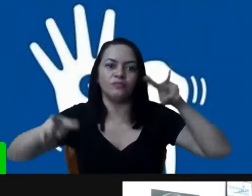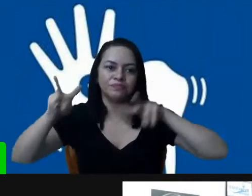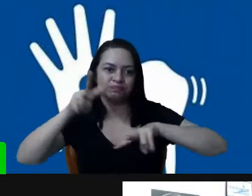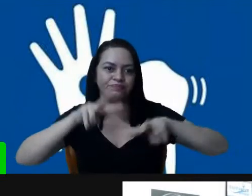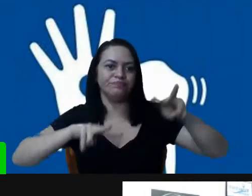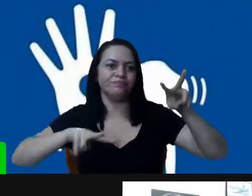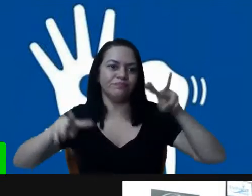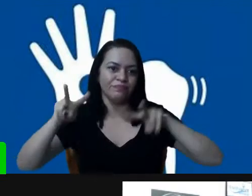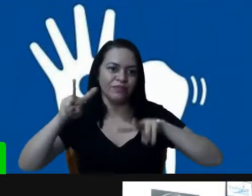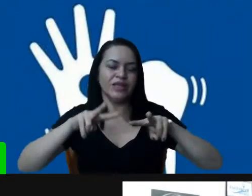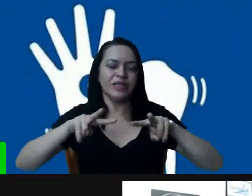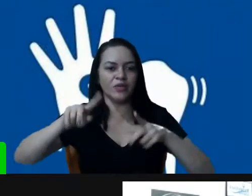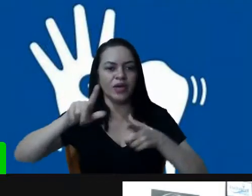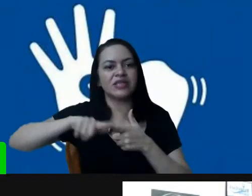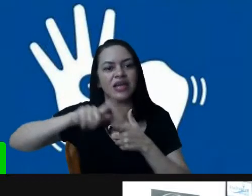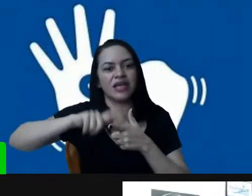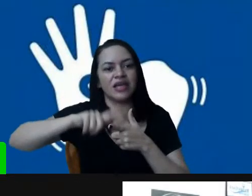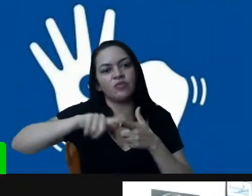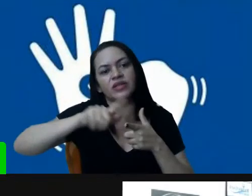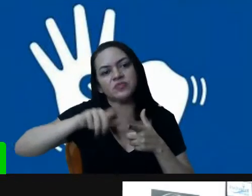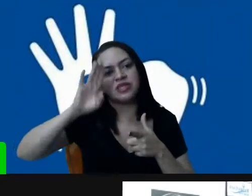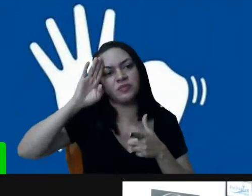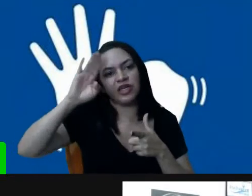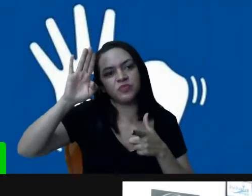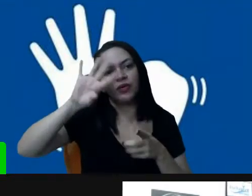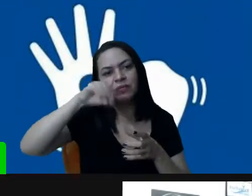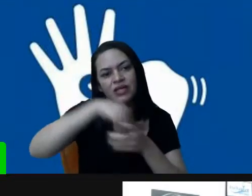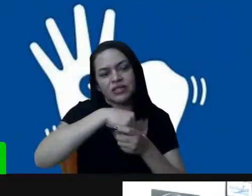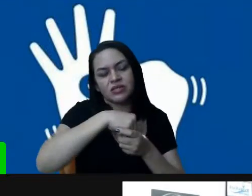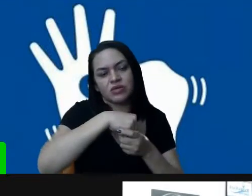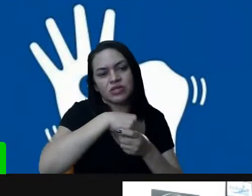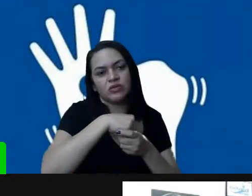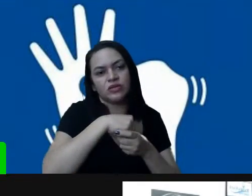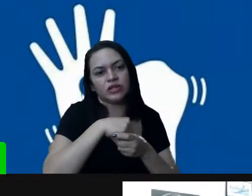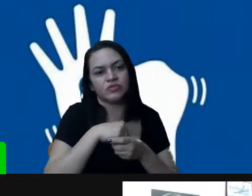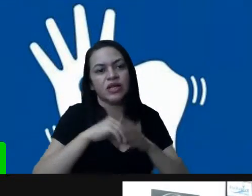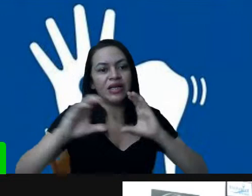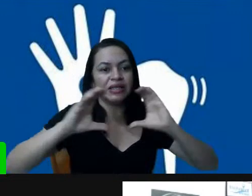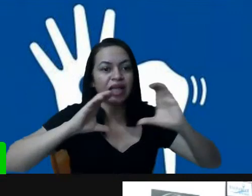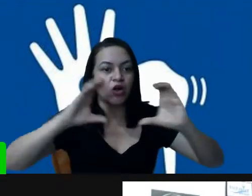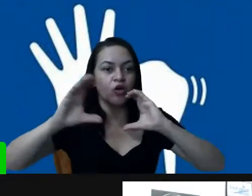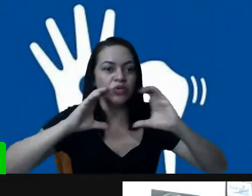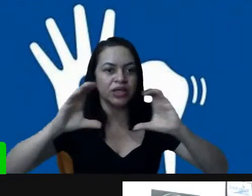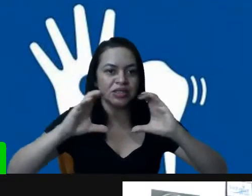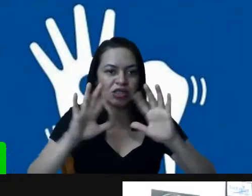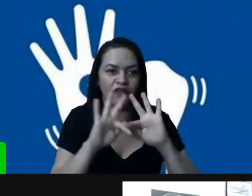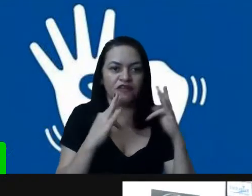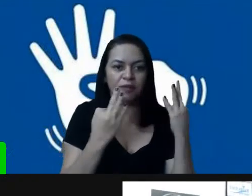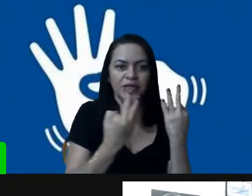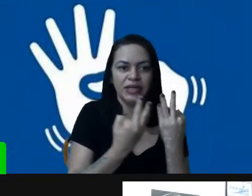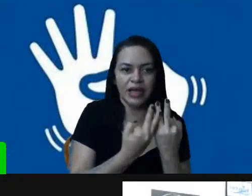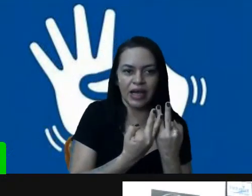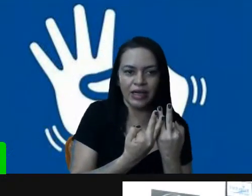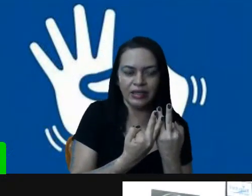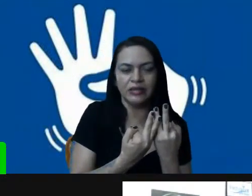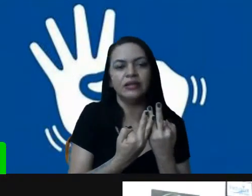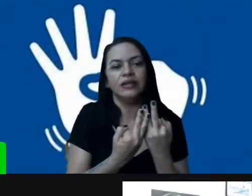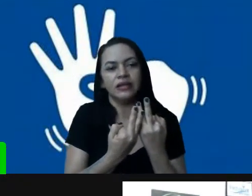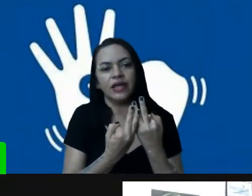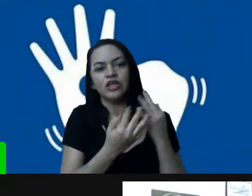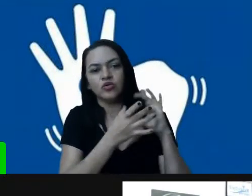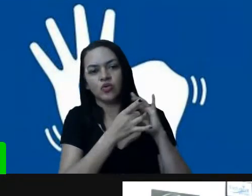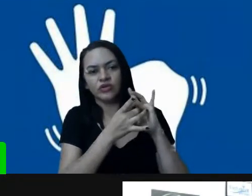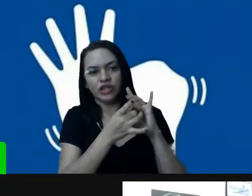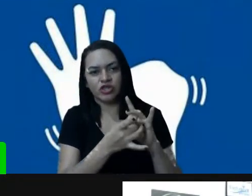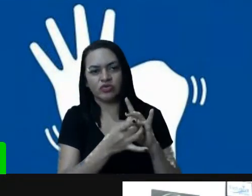visual. Então, esse é uma das principais problemáticas que nós encontramos na comunicação familiar,